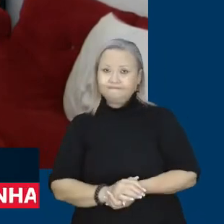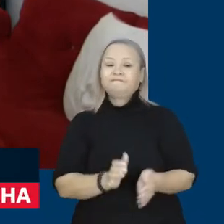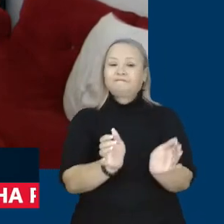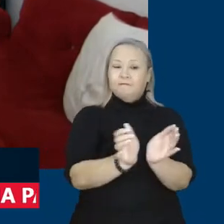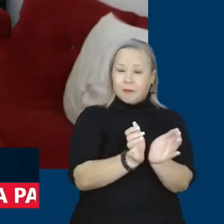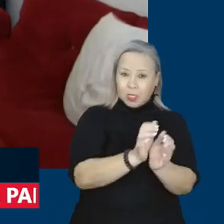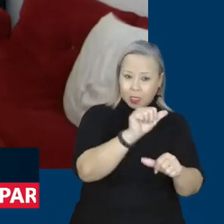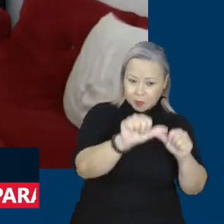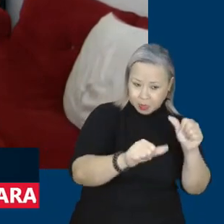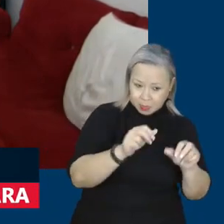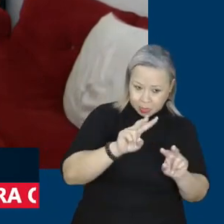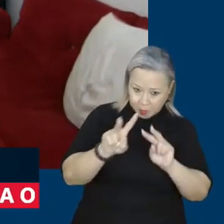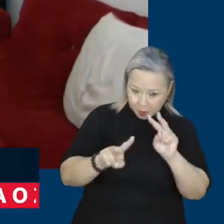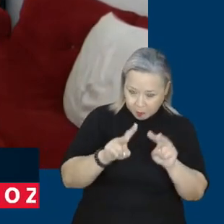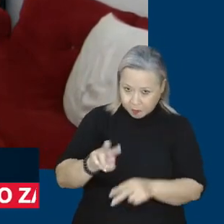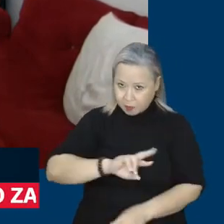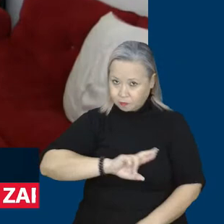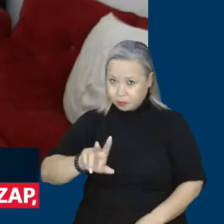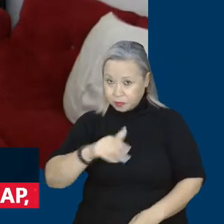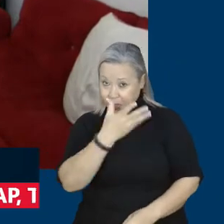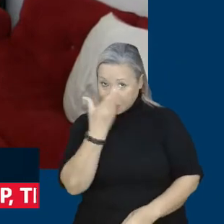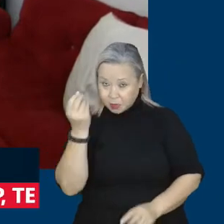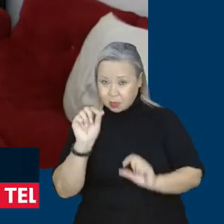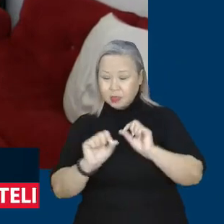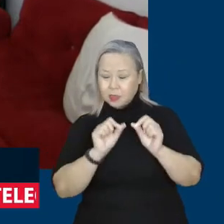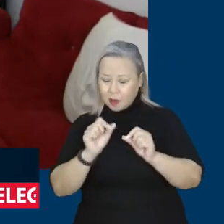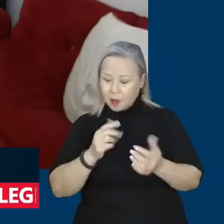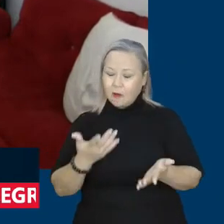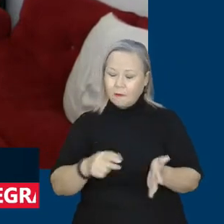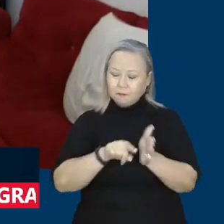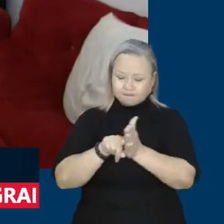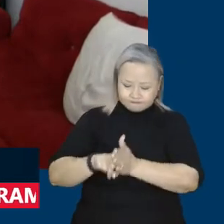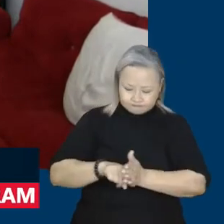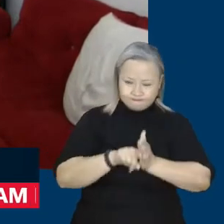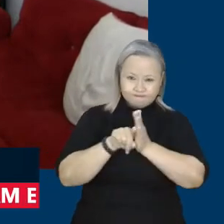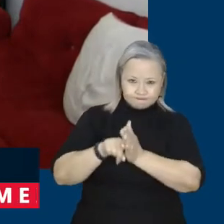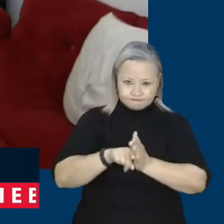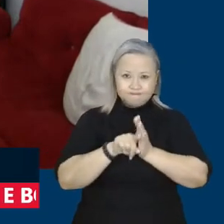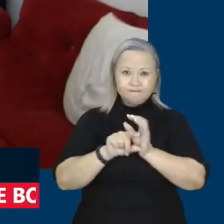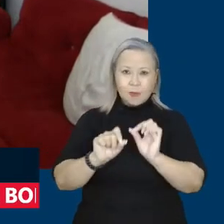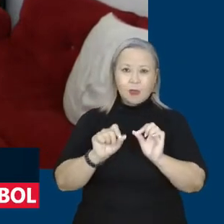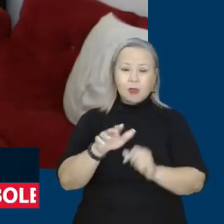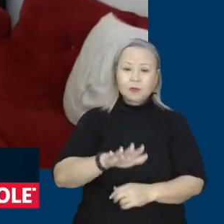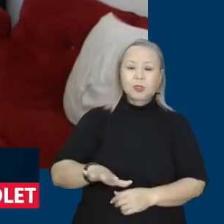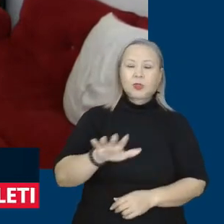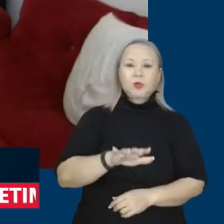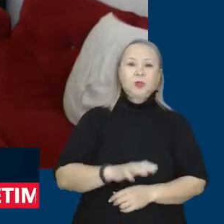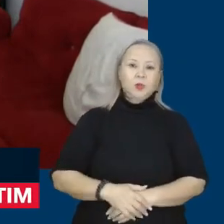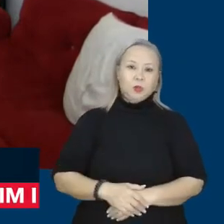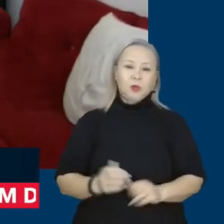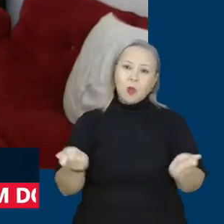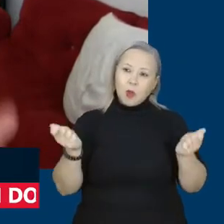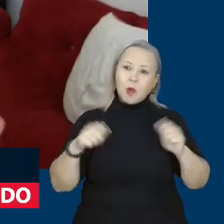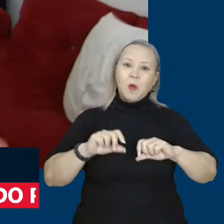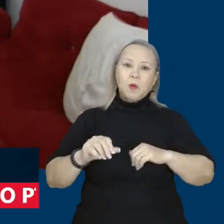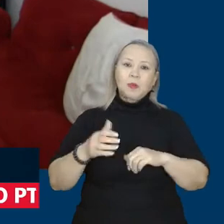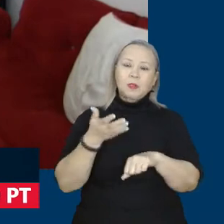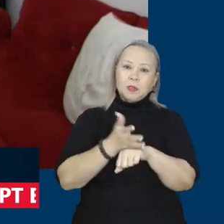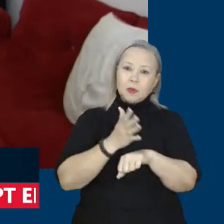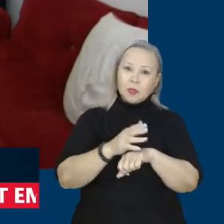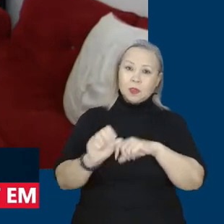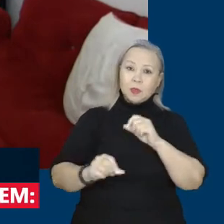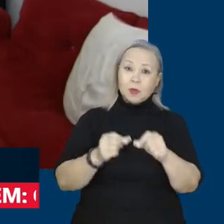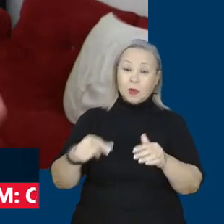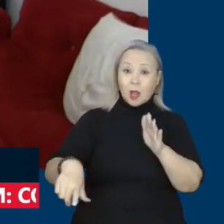e vai tomar as medidas legais sobre esse assunto pedindo investigação em todas as instâncias aí possíveis acionando além